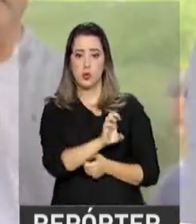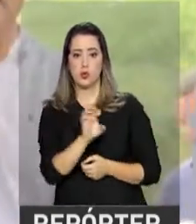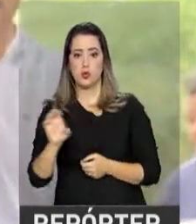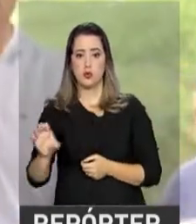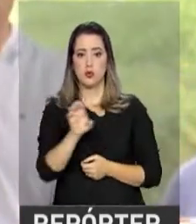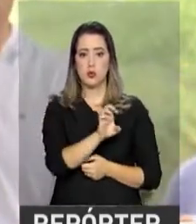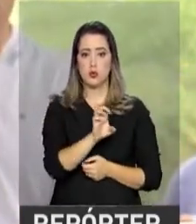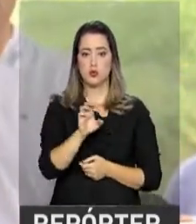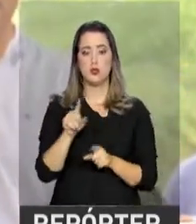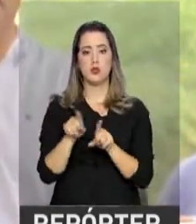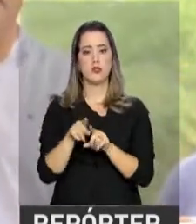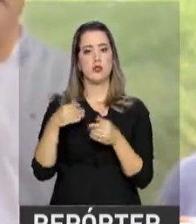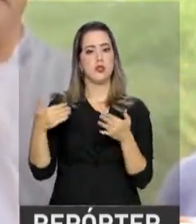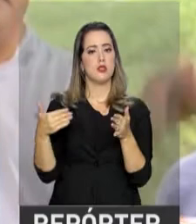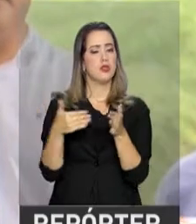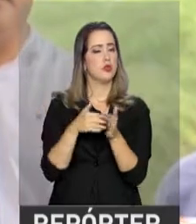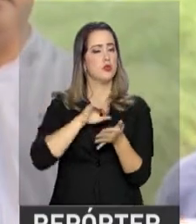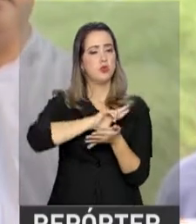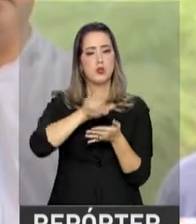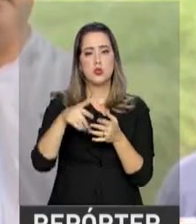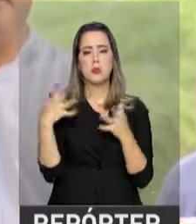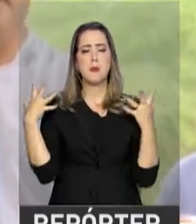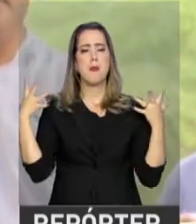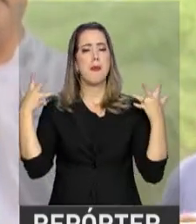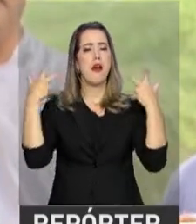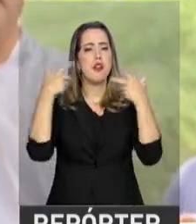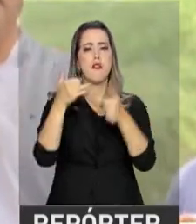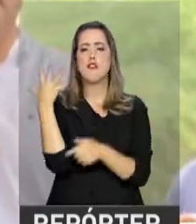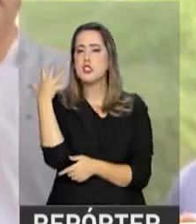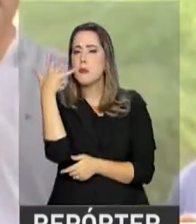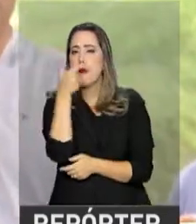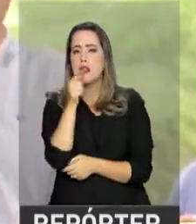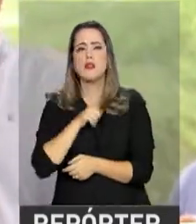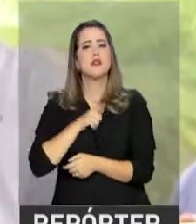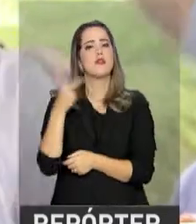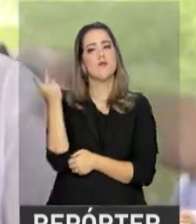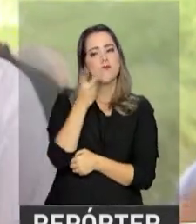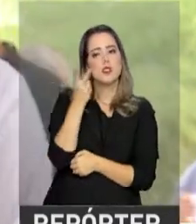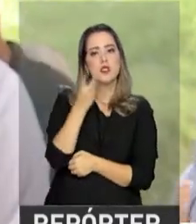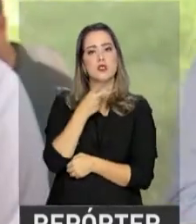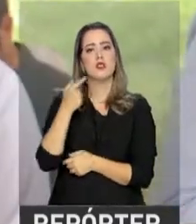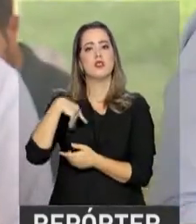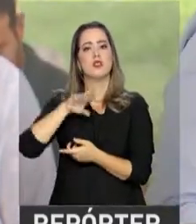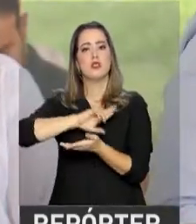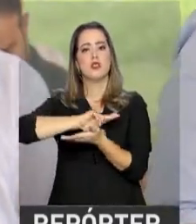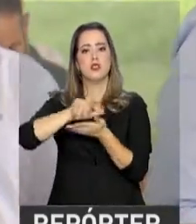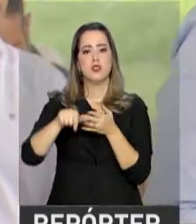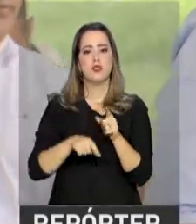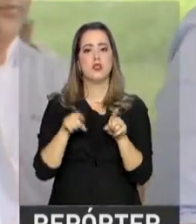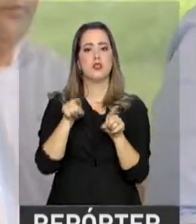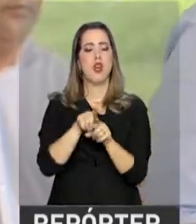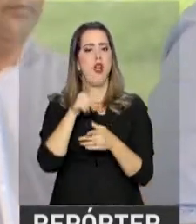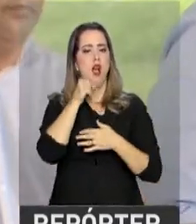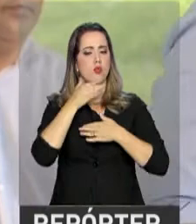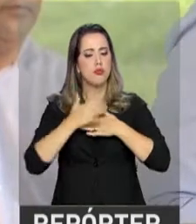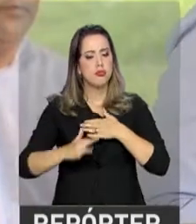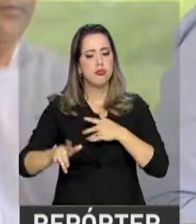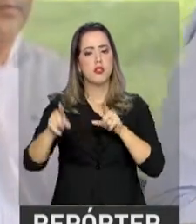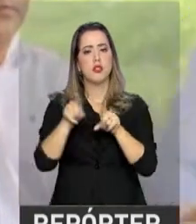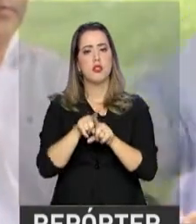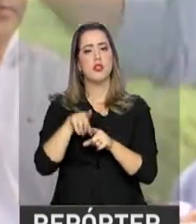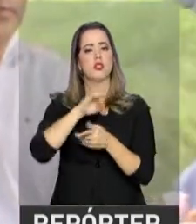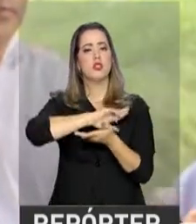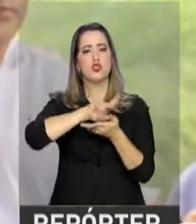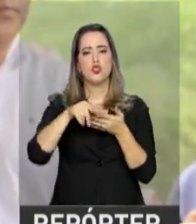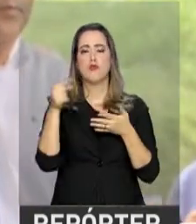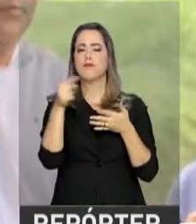nos coelhos são francisco com essas belezas incomparáveis como piranhas como olho d'água do casado como delmiro